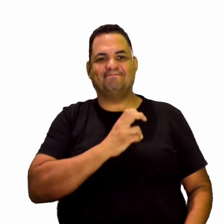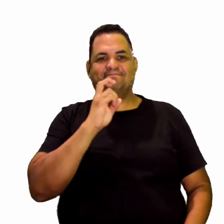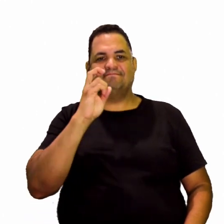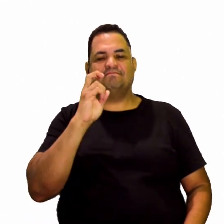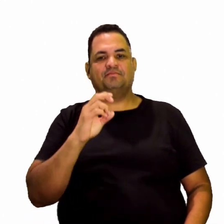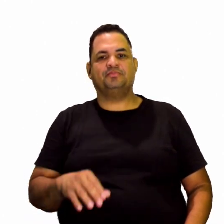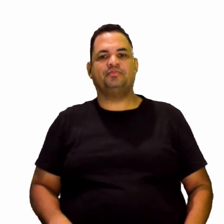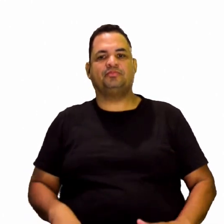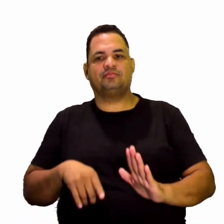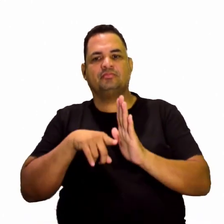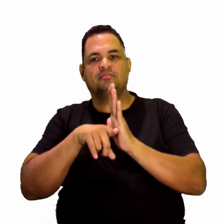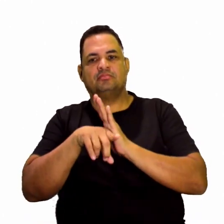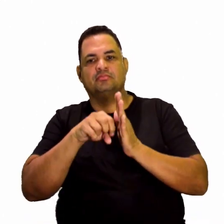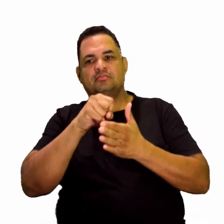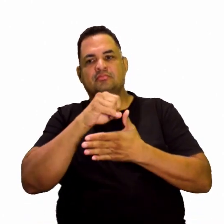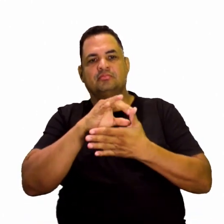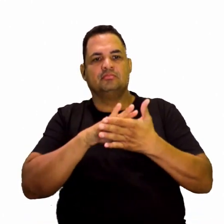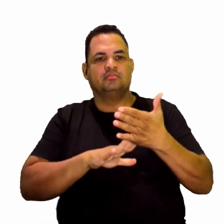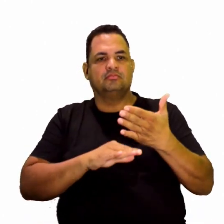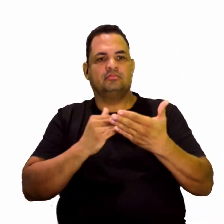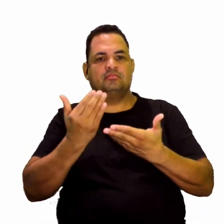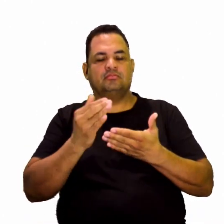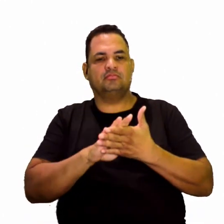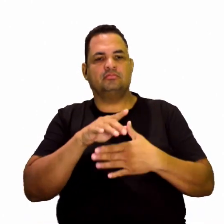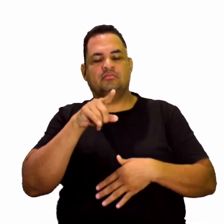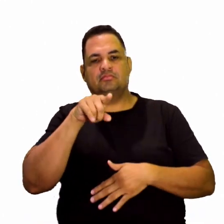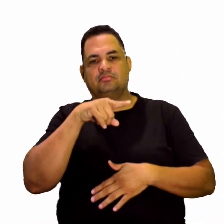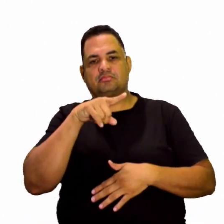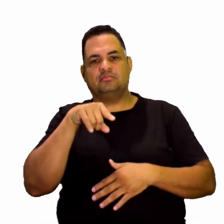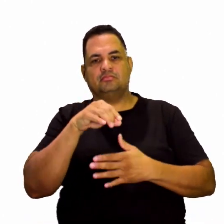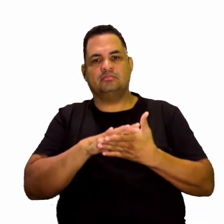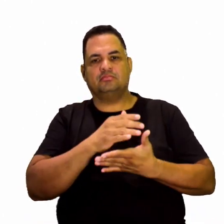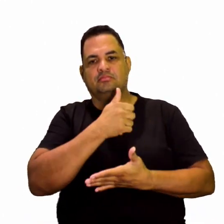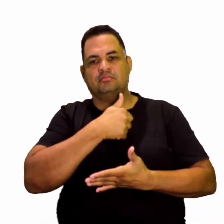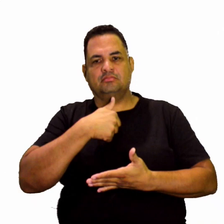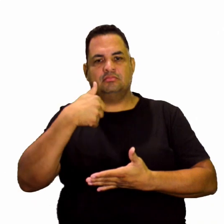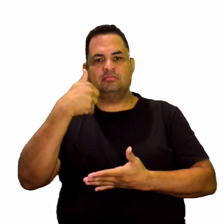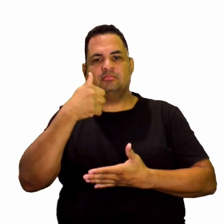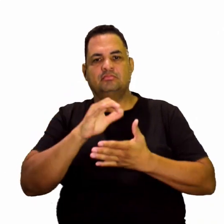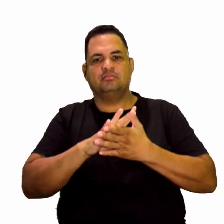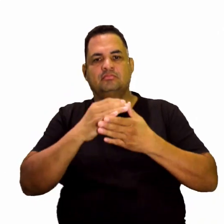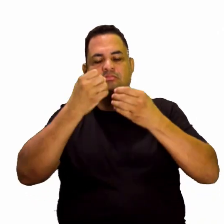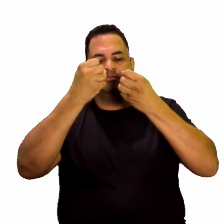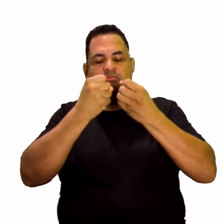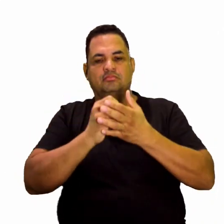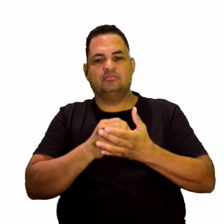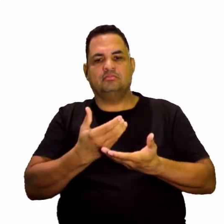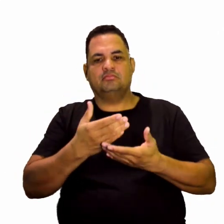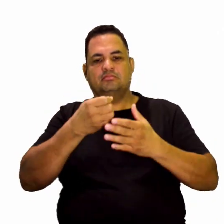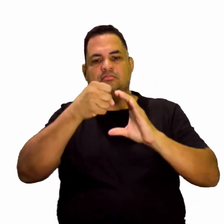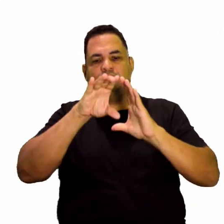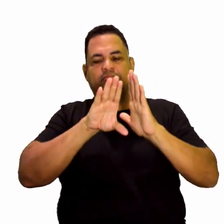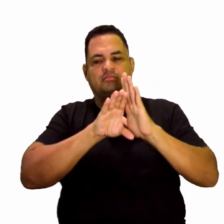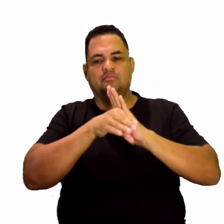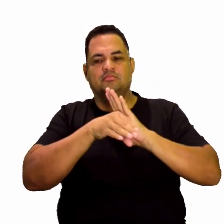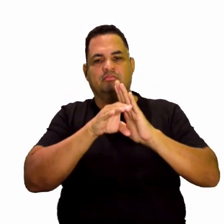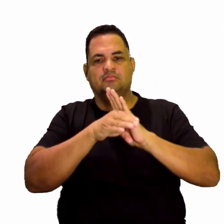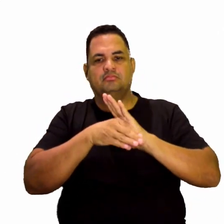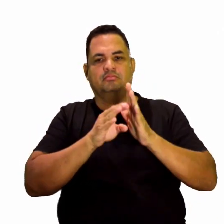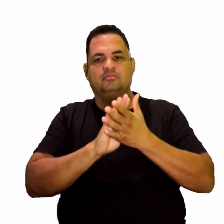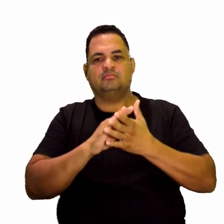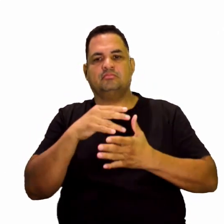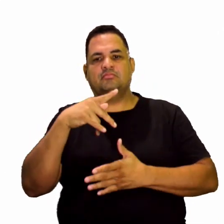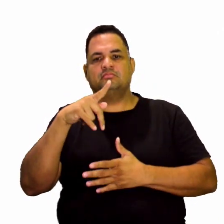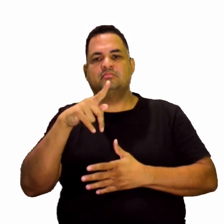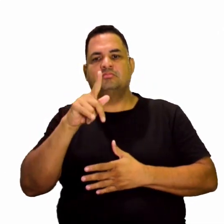diz o seguinte: analise as alternativas abaixo e marque aquela que melhor define o que